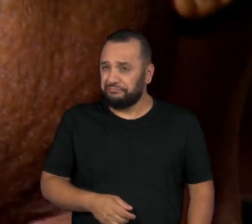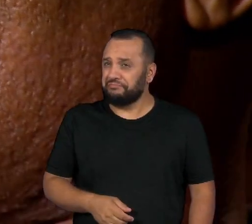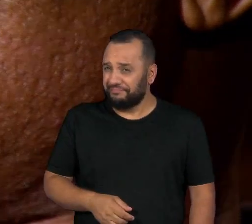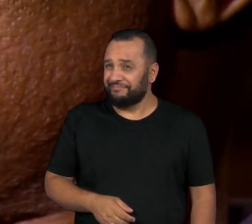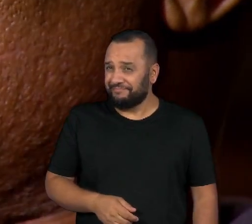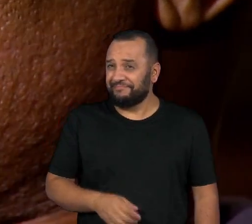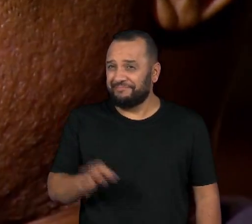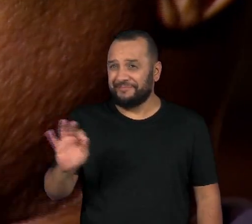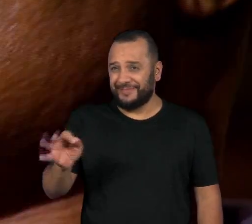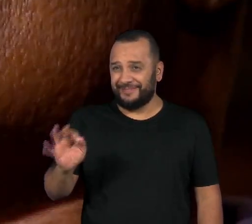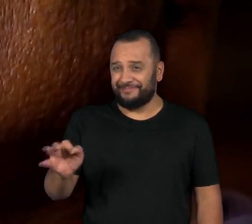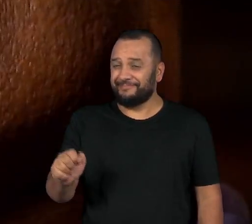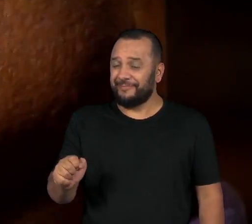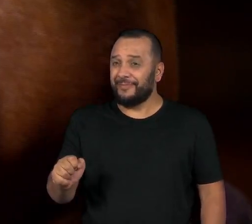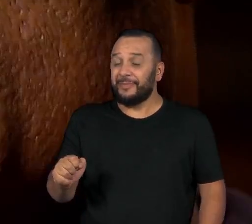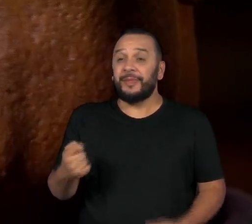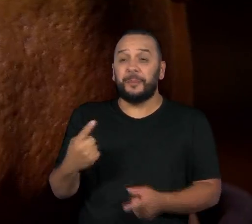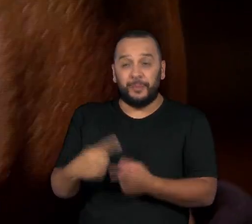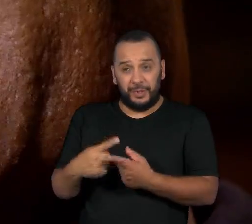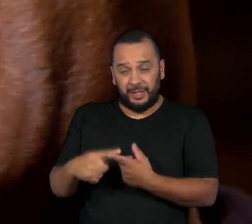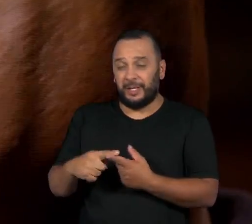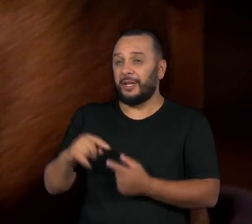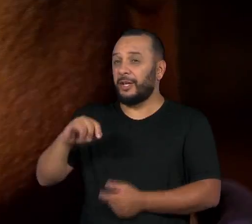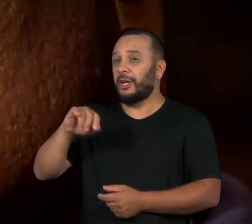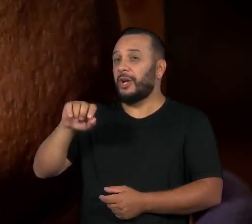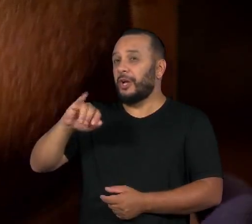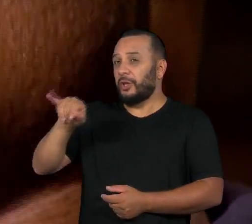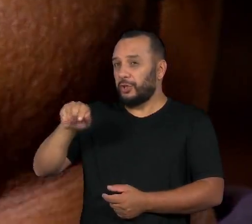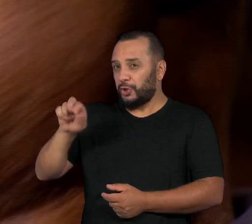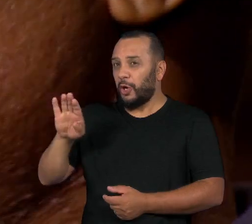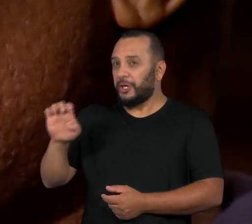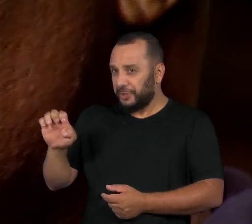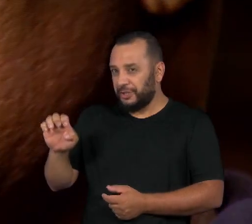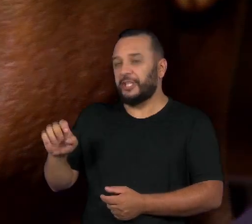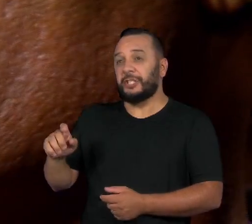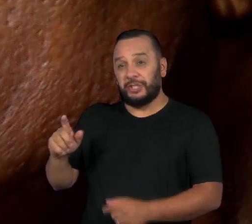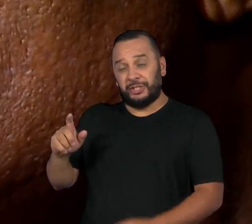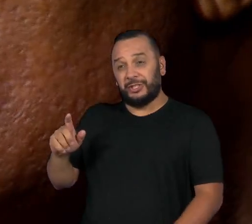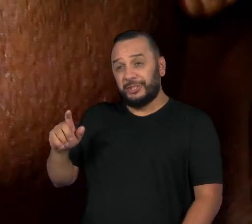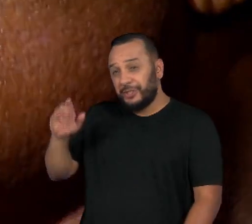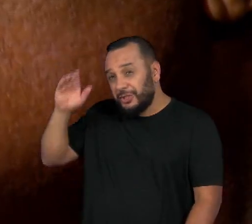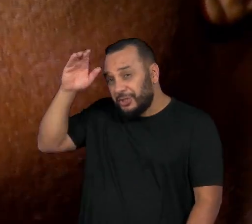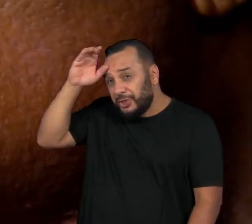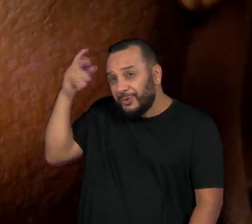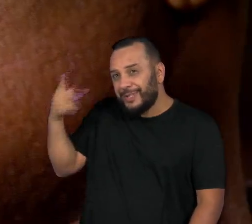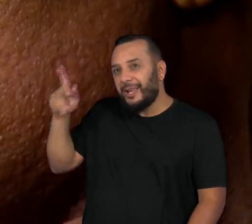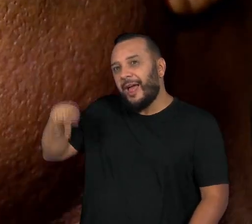porque ele também teve um tio, foi criado por um tio. O tio também era militar. E